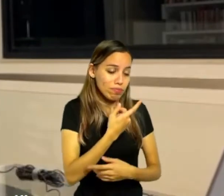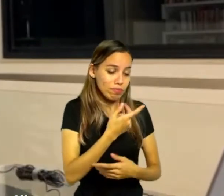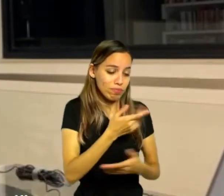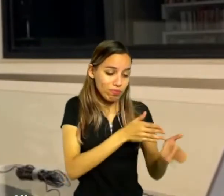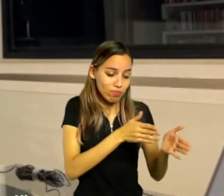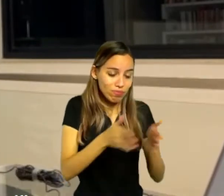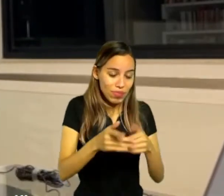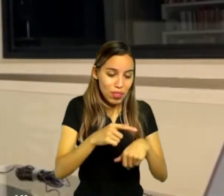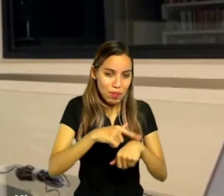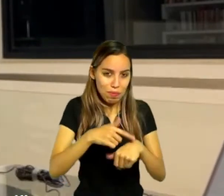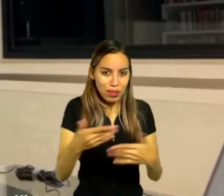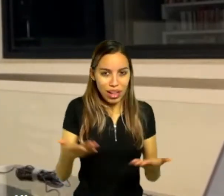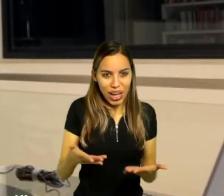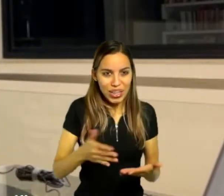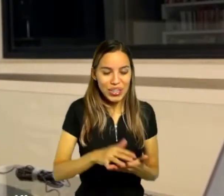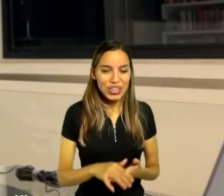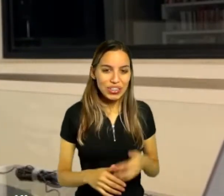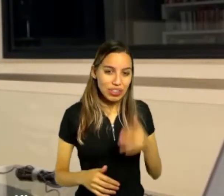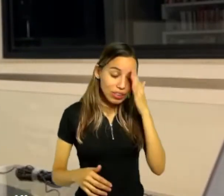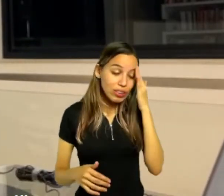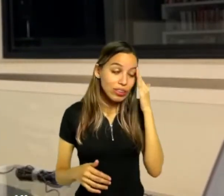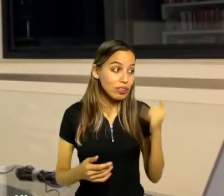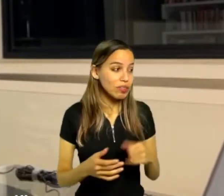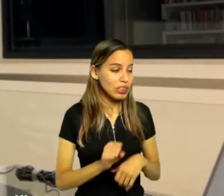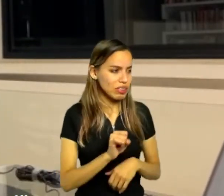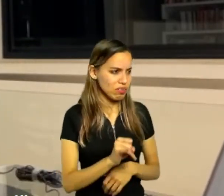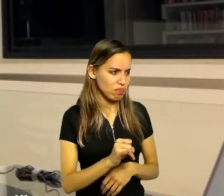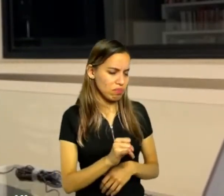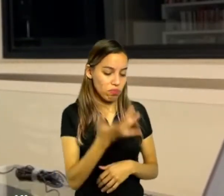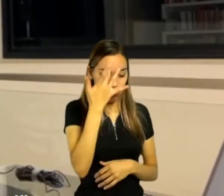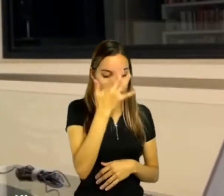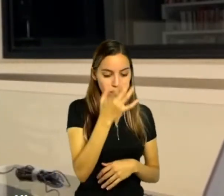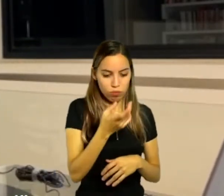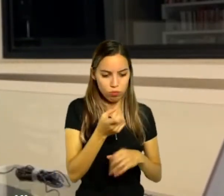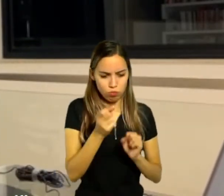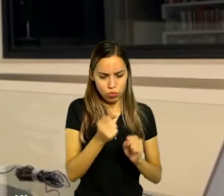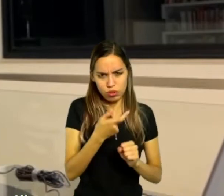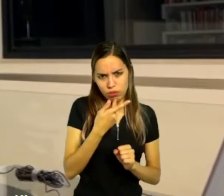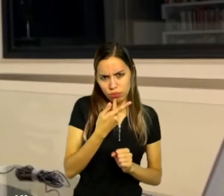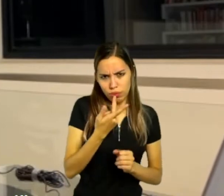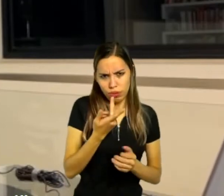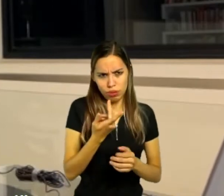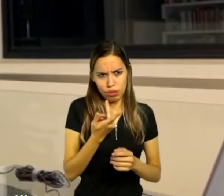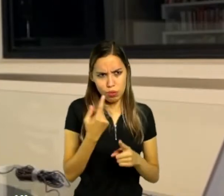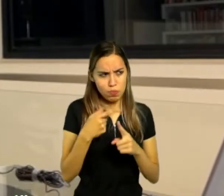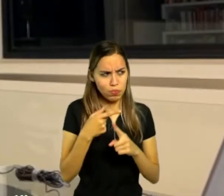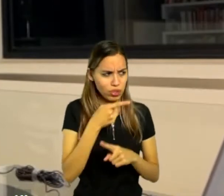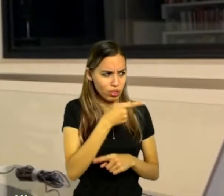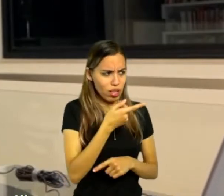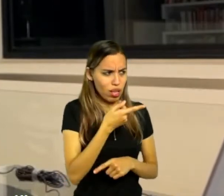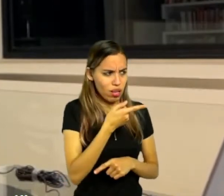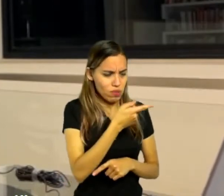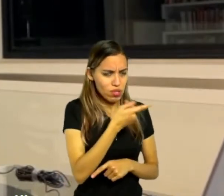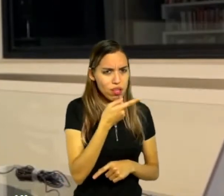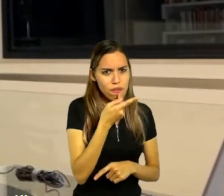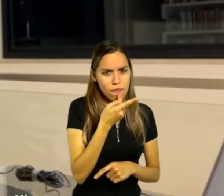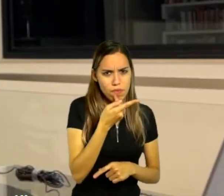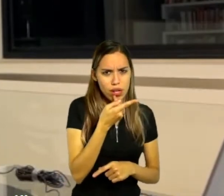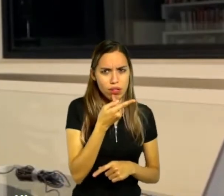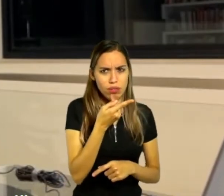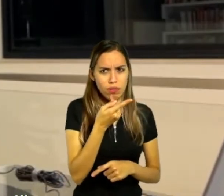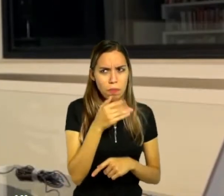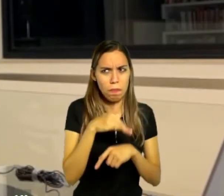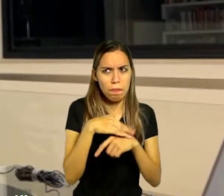Se é que era o caso de falar, porque também o que mais você falou nesses últimos 2 anos foi